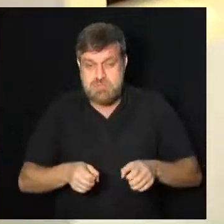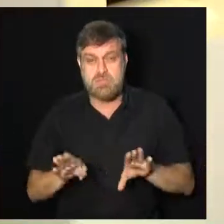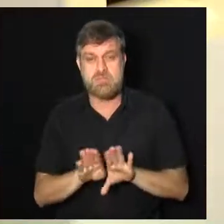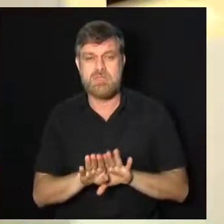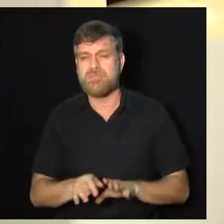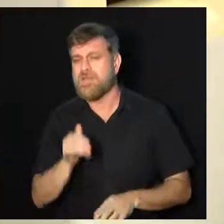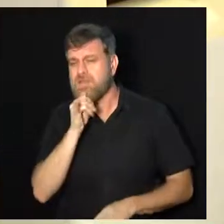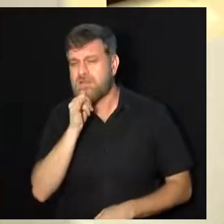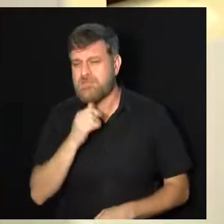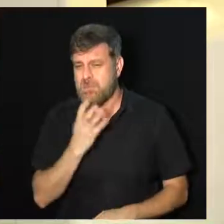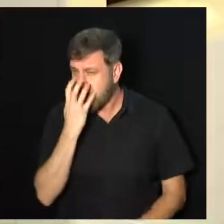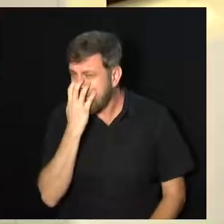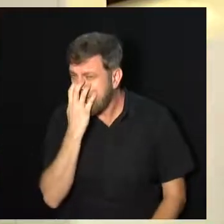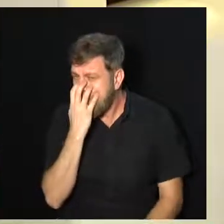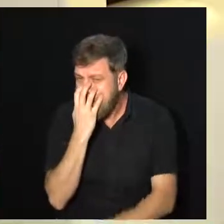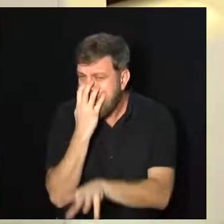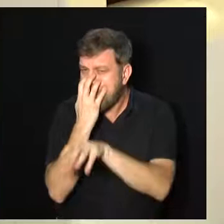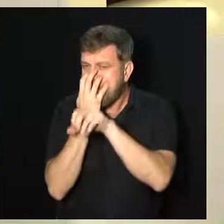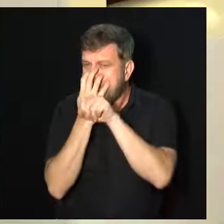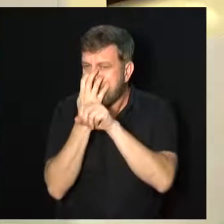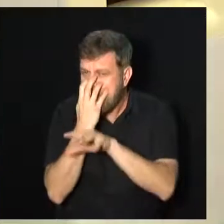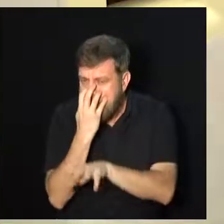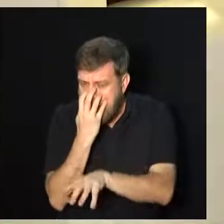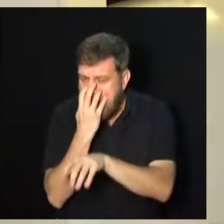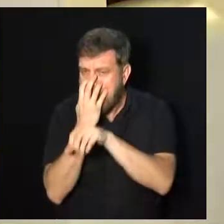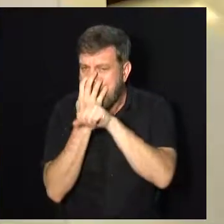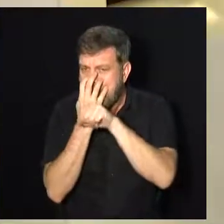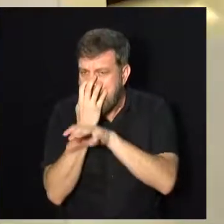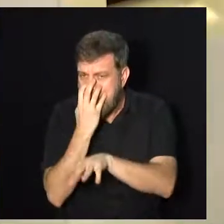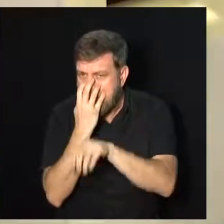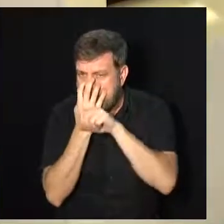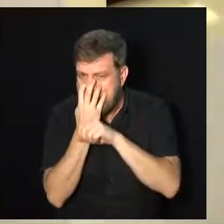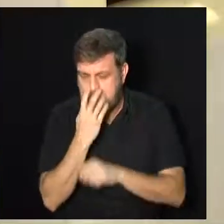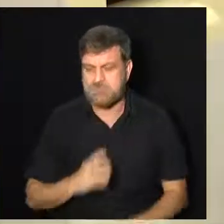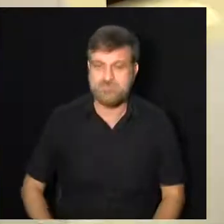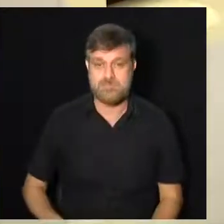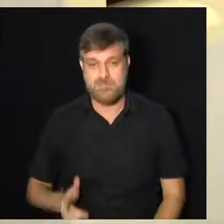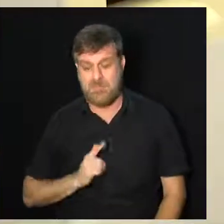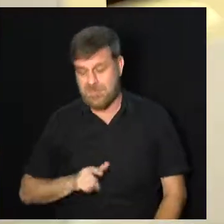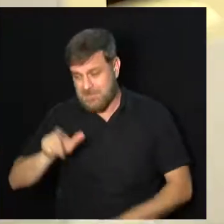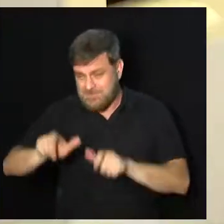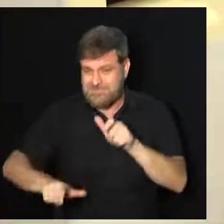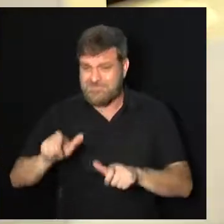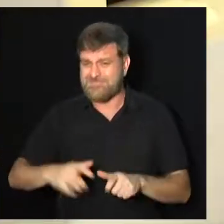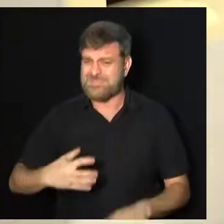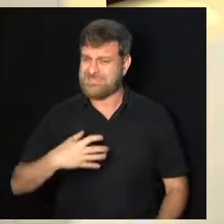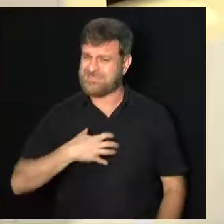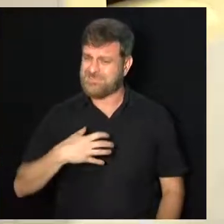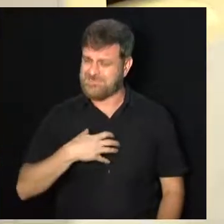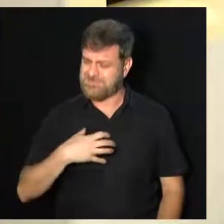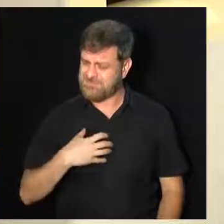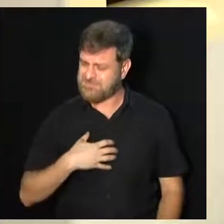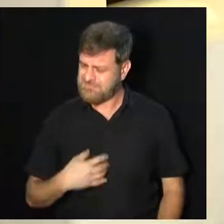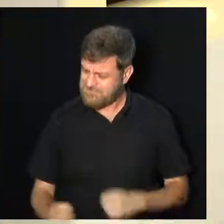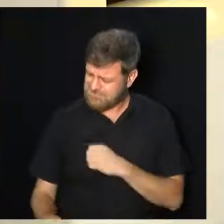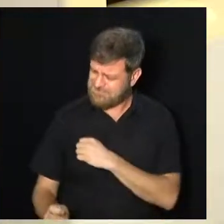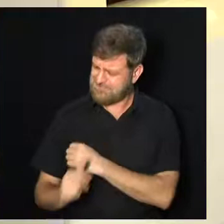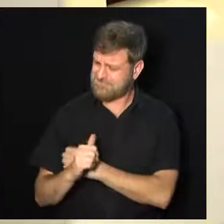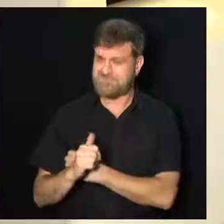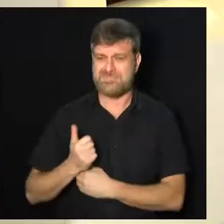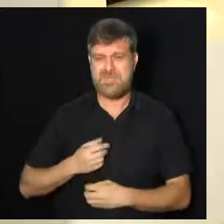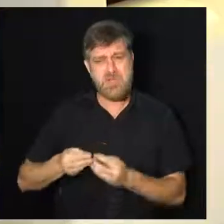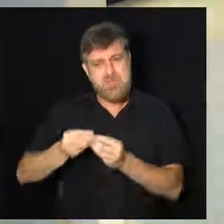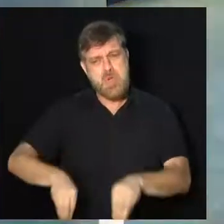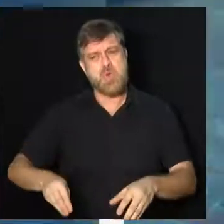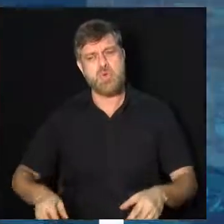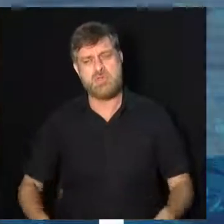tem aquele problema respiratório, nebulização. Então, às vezes a pessoa, de alguma forma, ela tem um tipo de